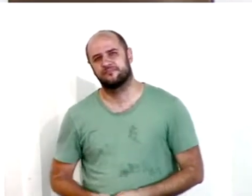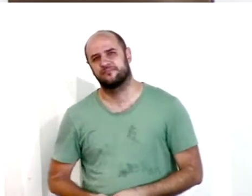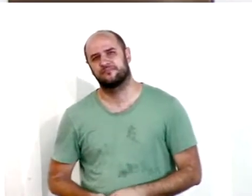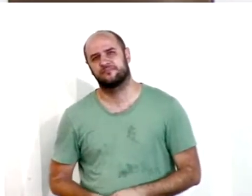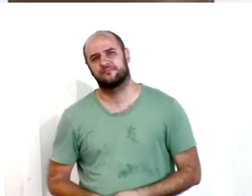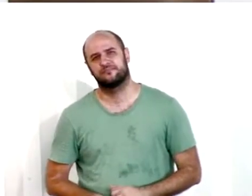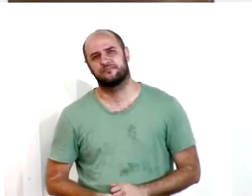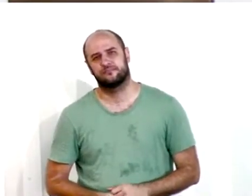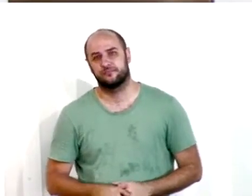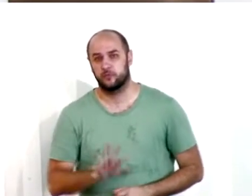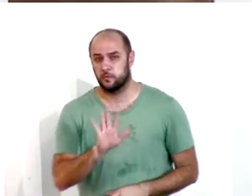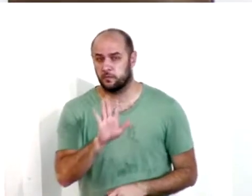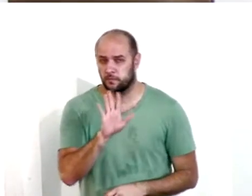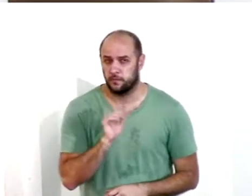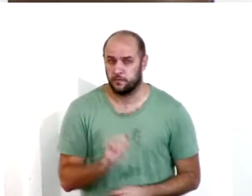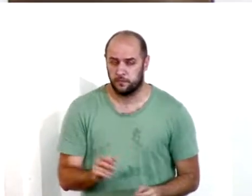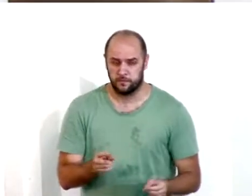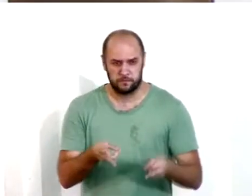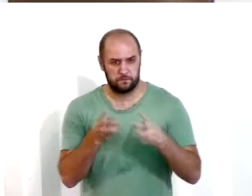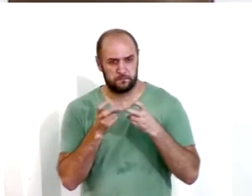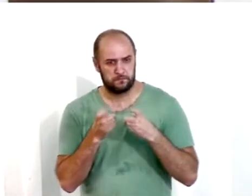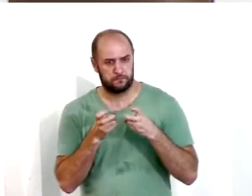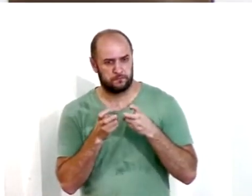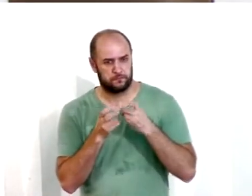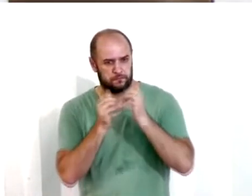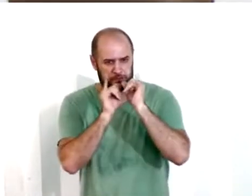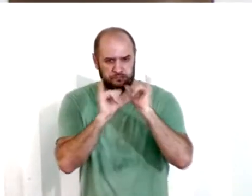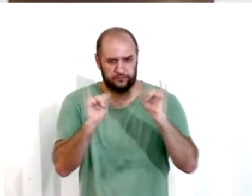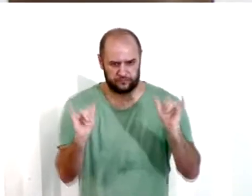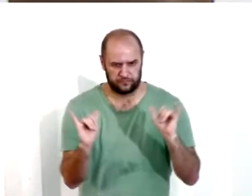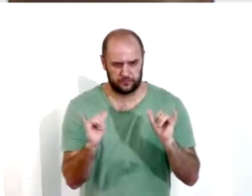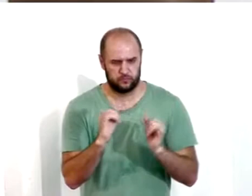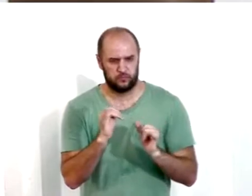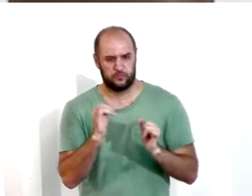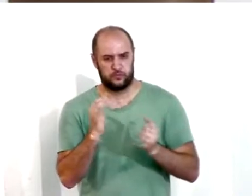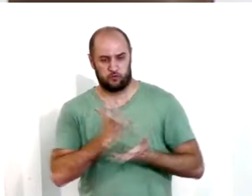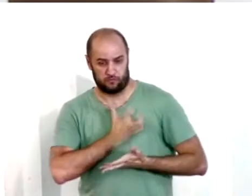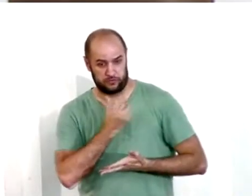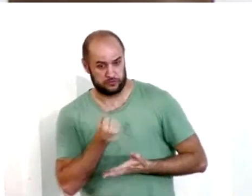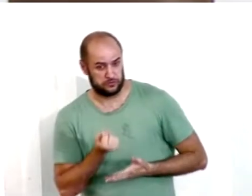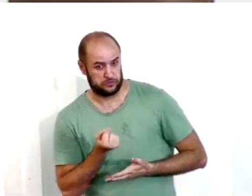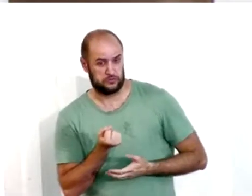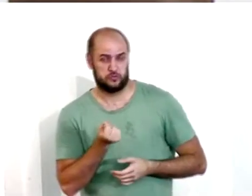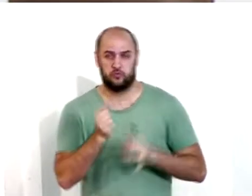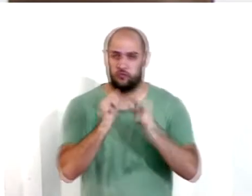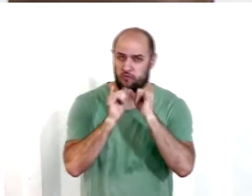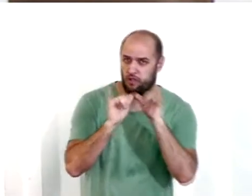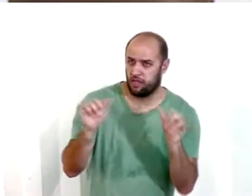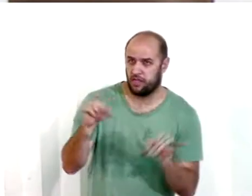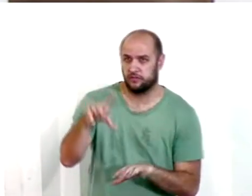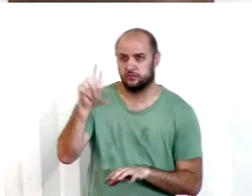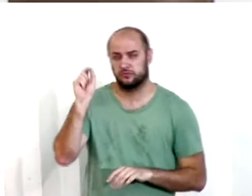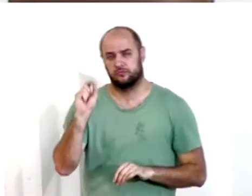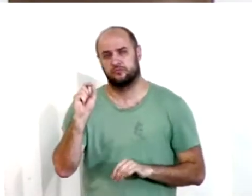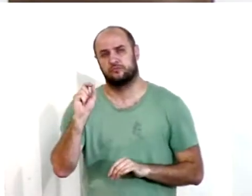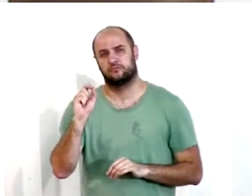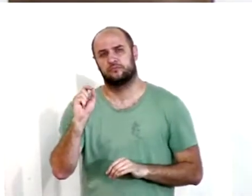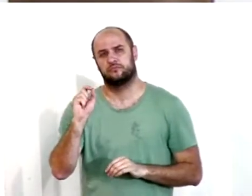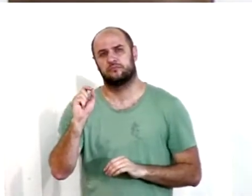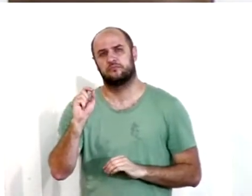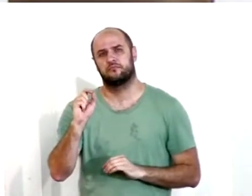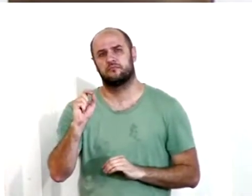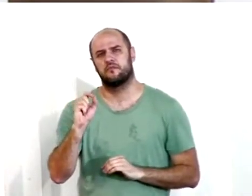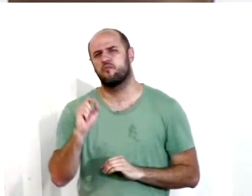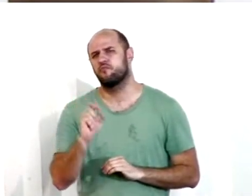Perceba que falar de predestinação, falar de escolha,